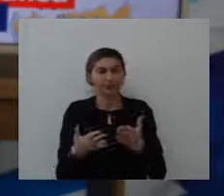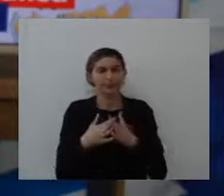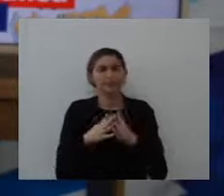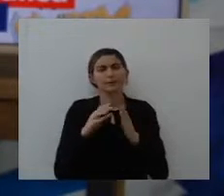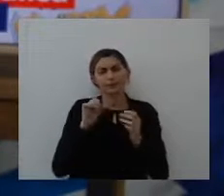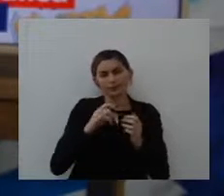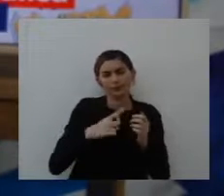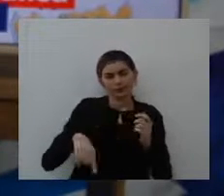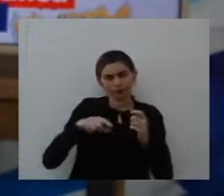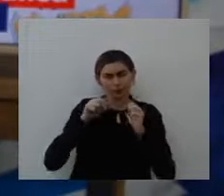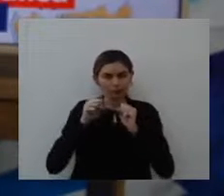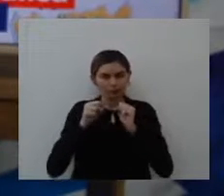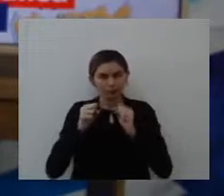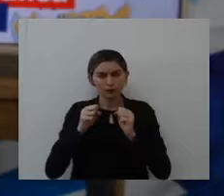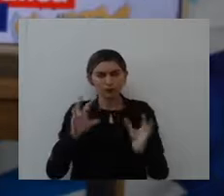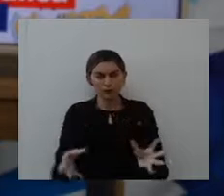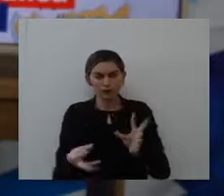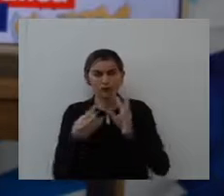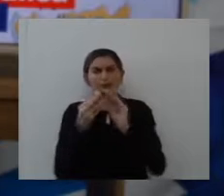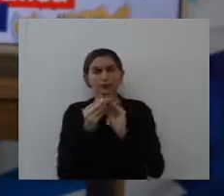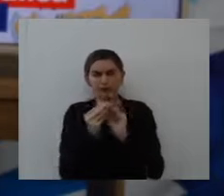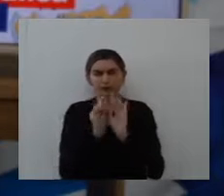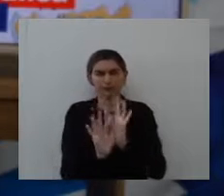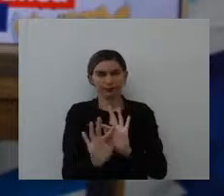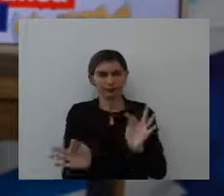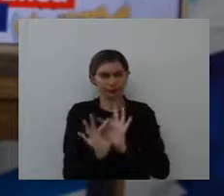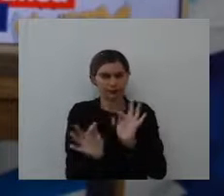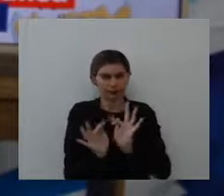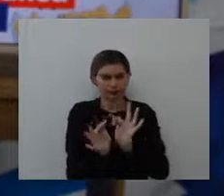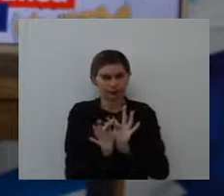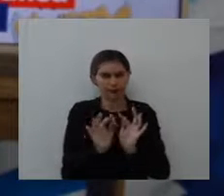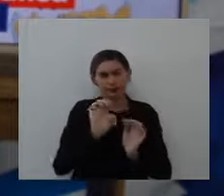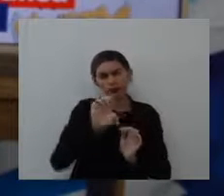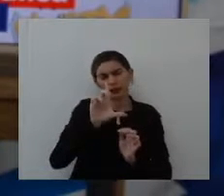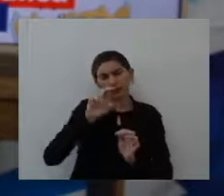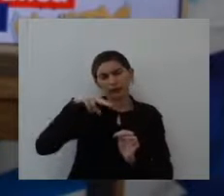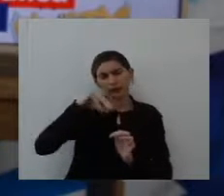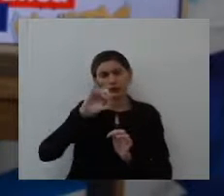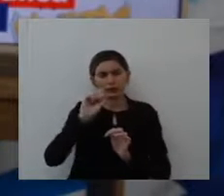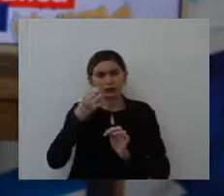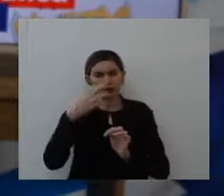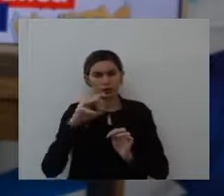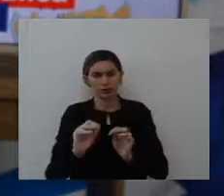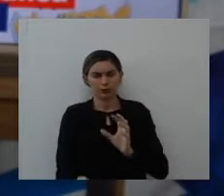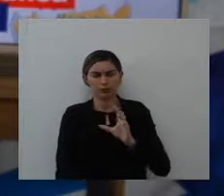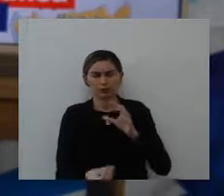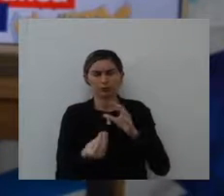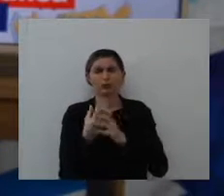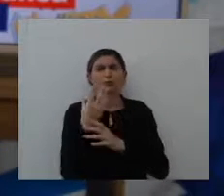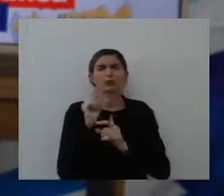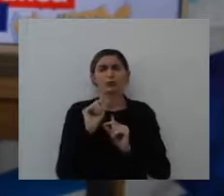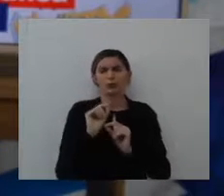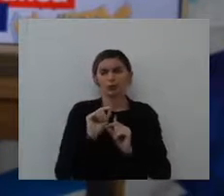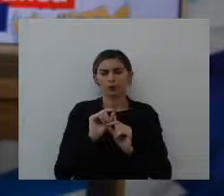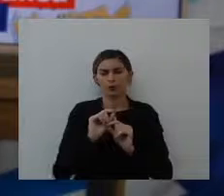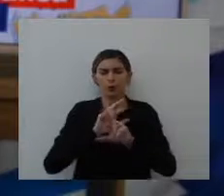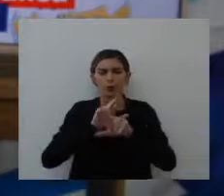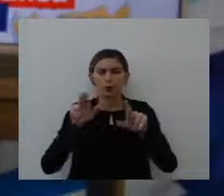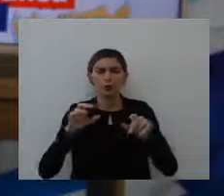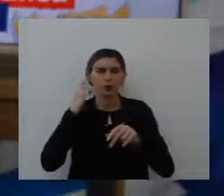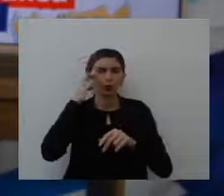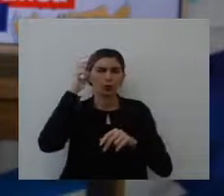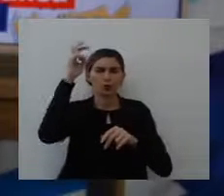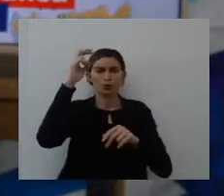se a gente puder resumir de uma maneira bem simples, o helenismo é a fusão de elementos da cultura